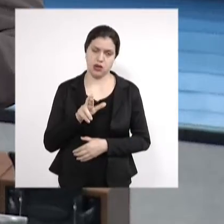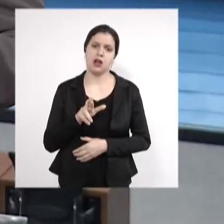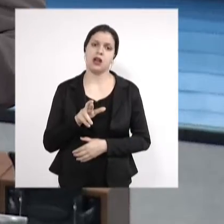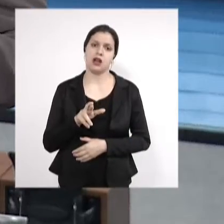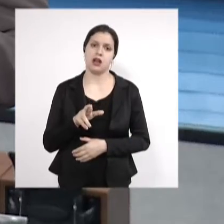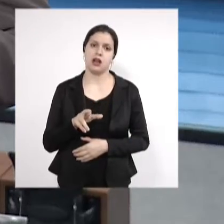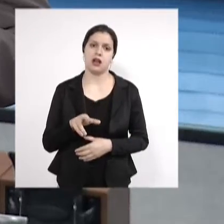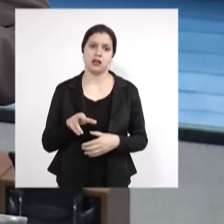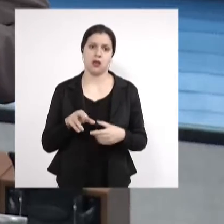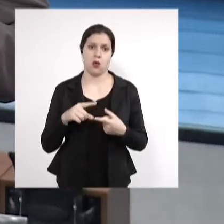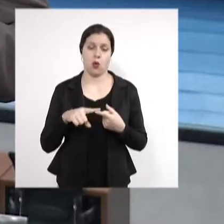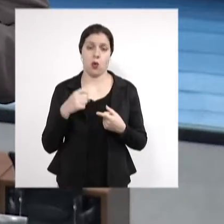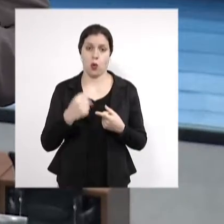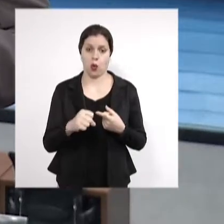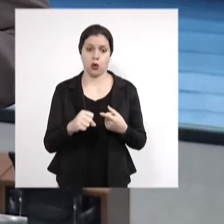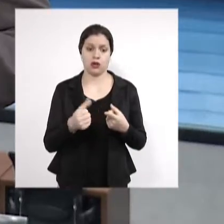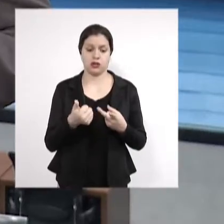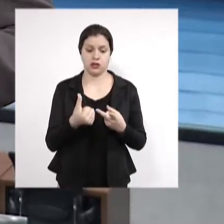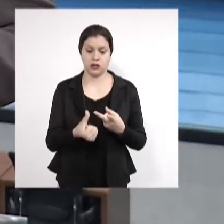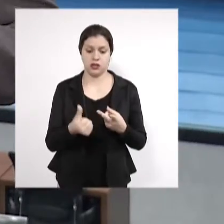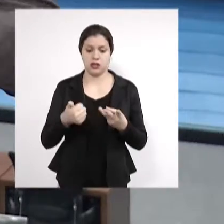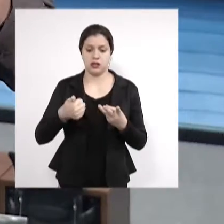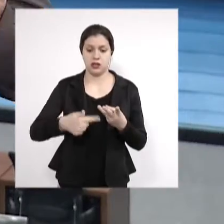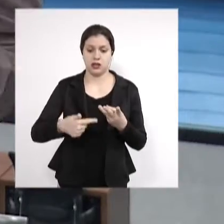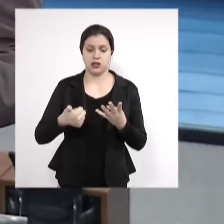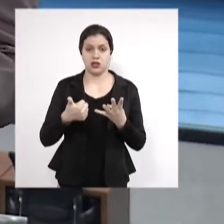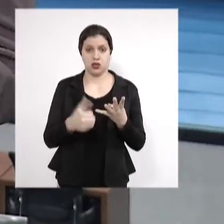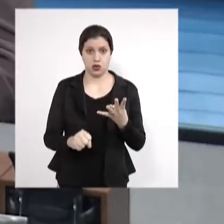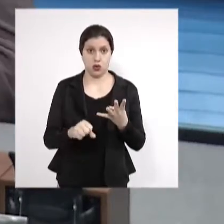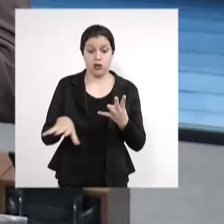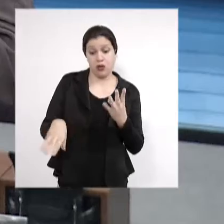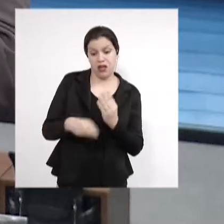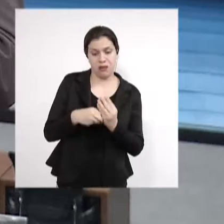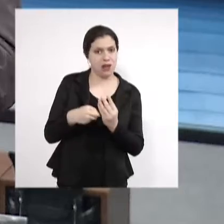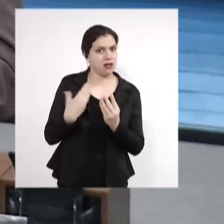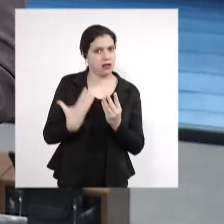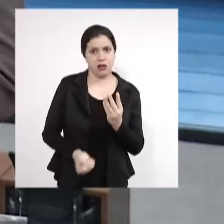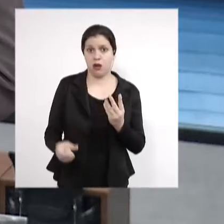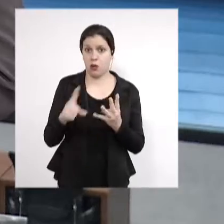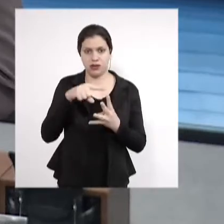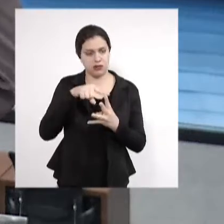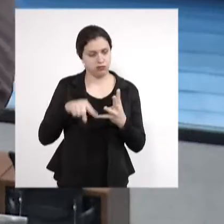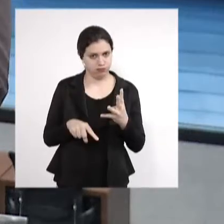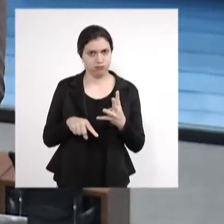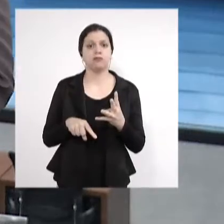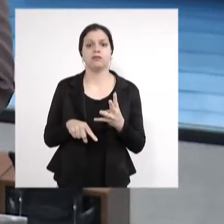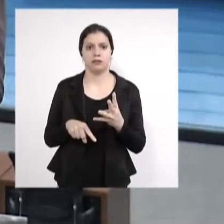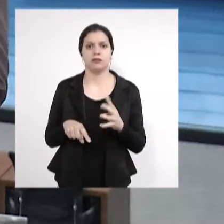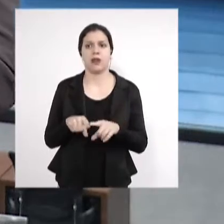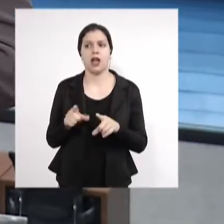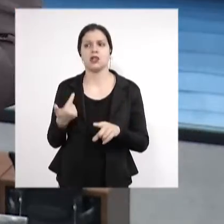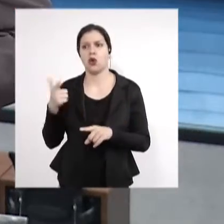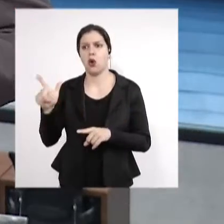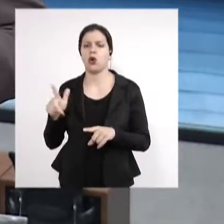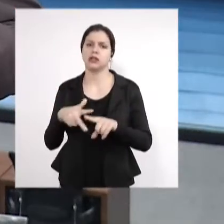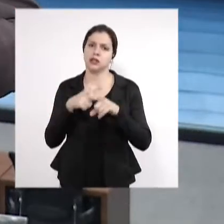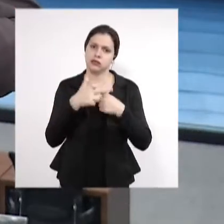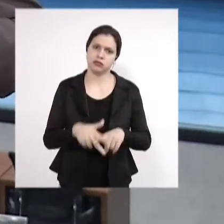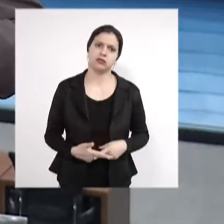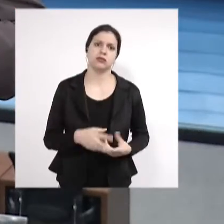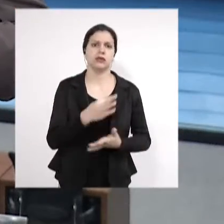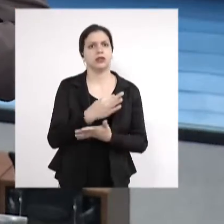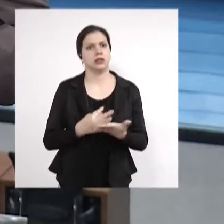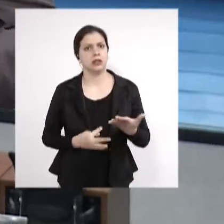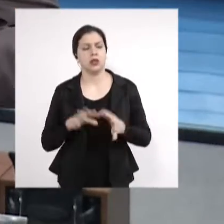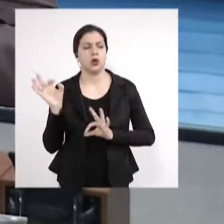recusadas as emendas 8, 16, 17 e 18. E as demais emendas são mais emendas também de redação, não mexendo muito assim, no dinheiro do que o